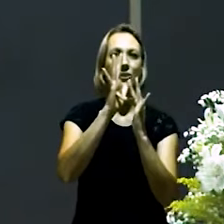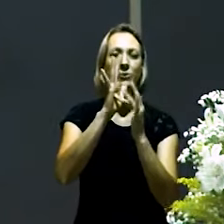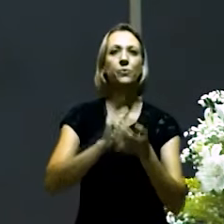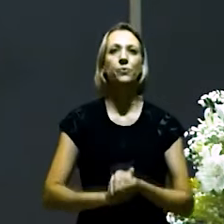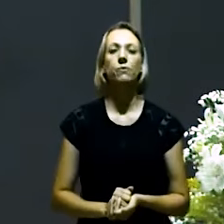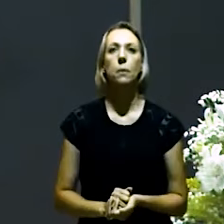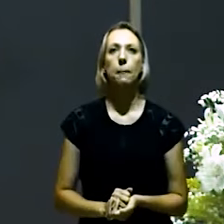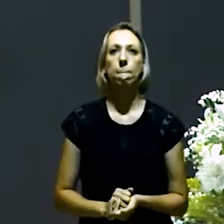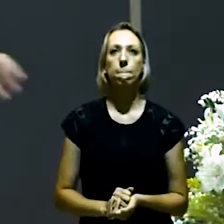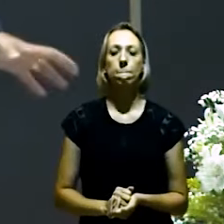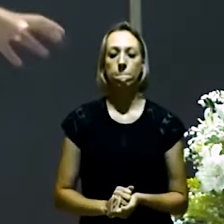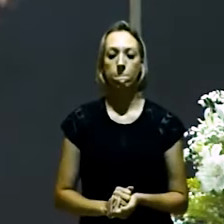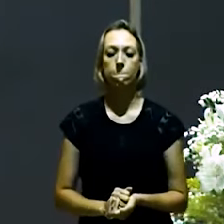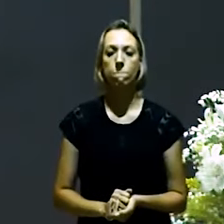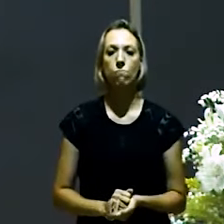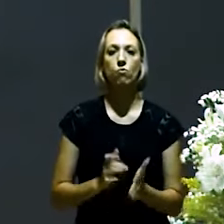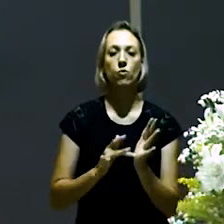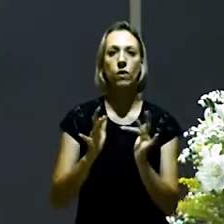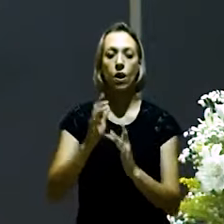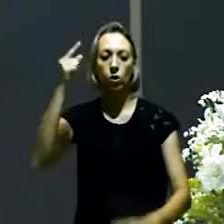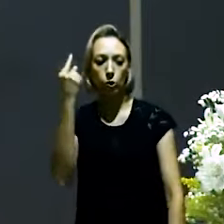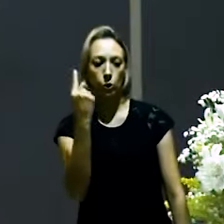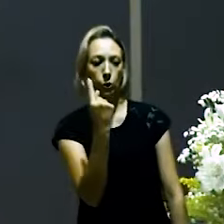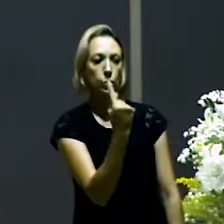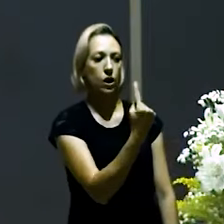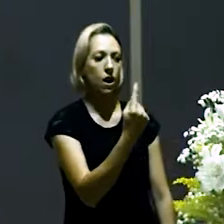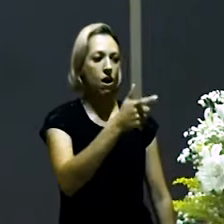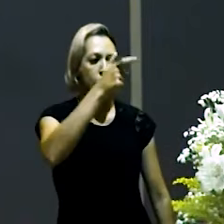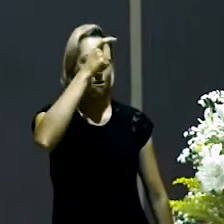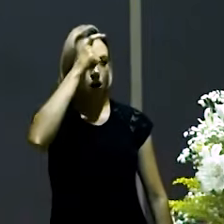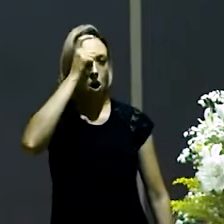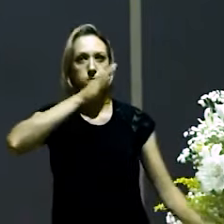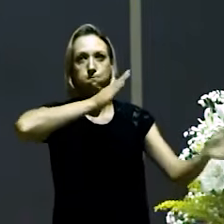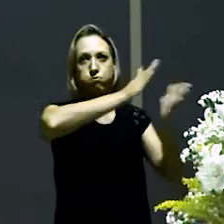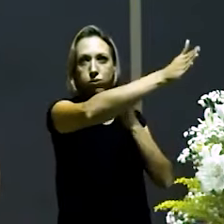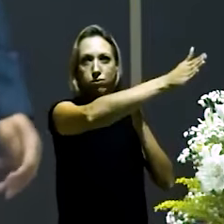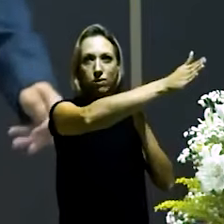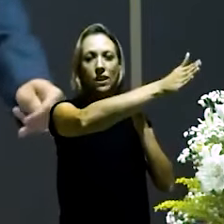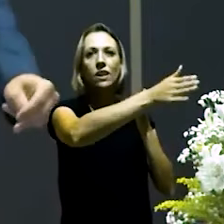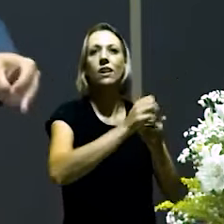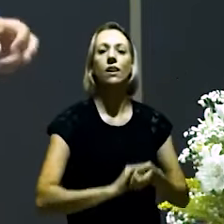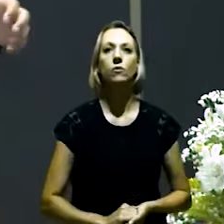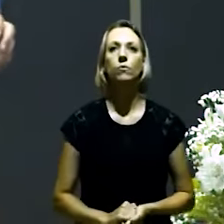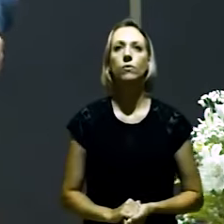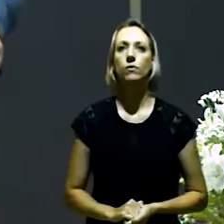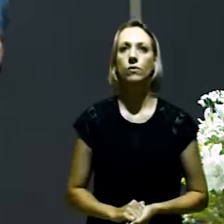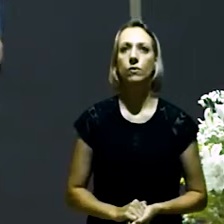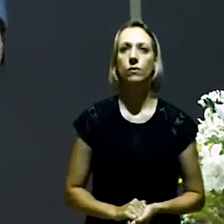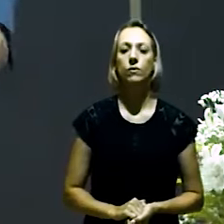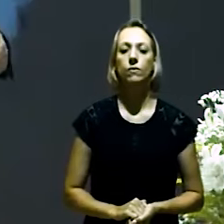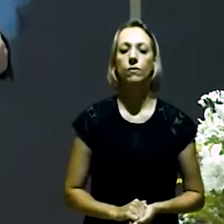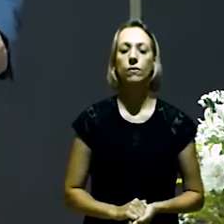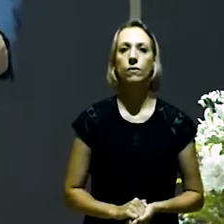quando Jesus chega em Gadara, o endemoniado tomado por uma legião de demônios corre na direção dele e diz assim: o que temos